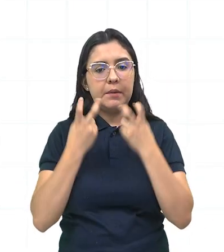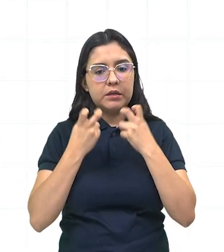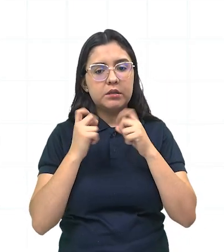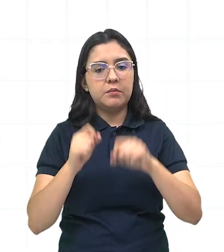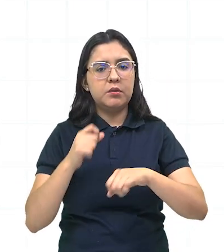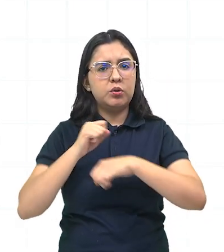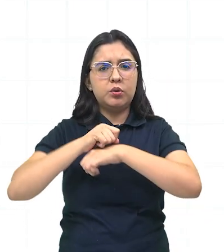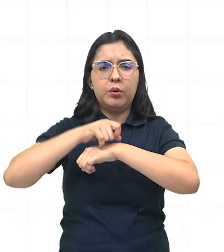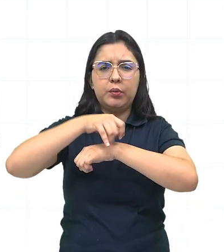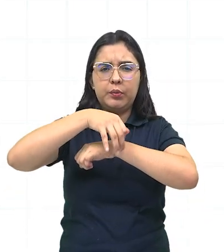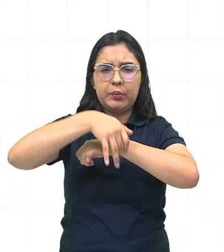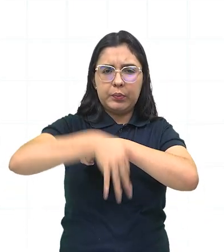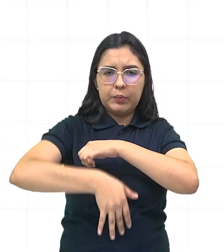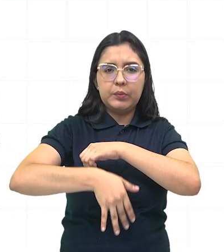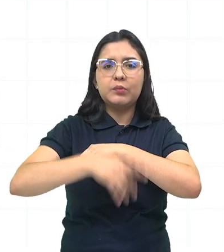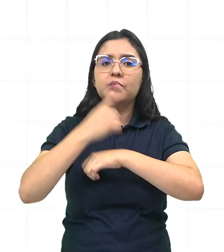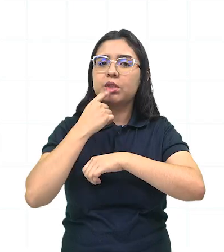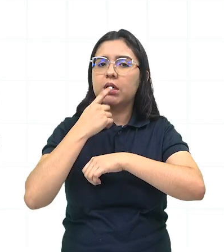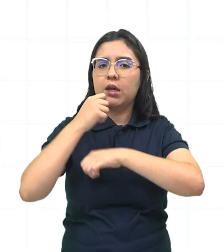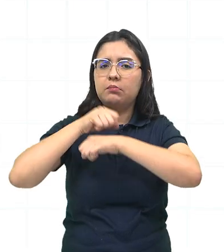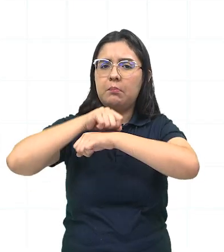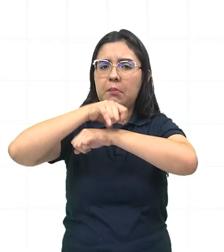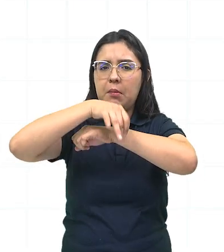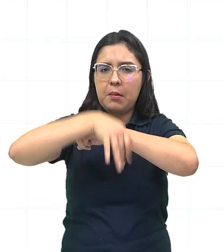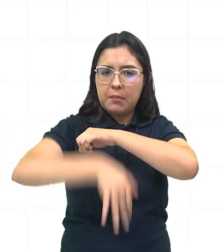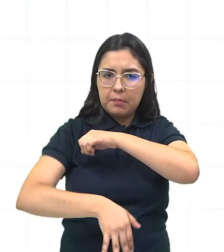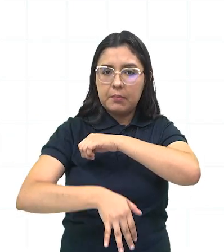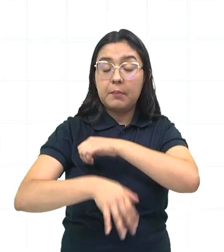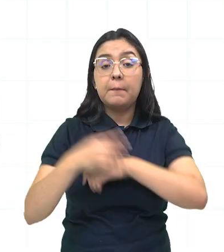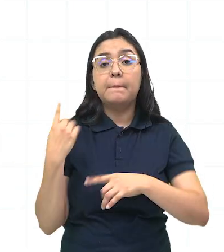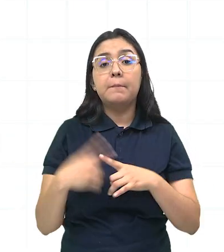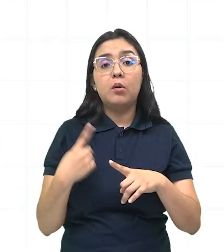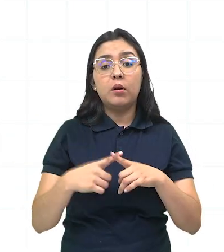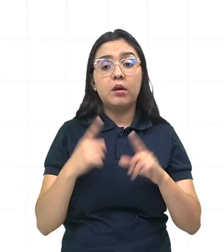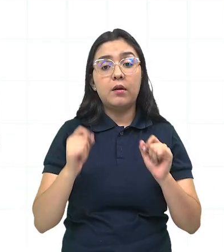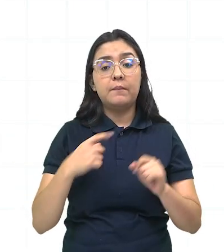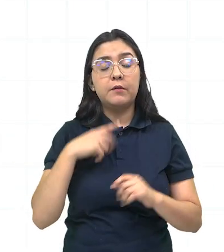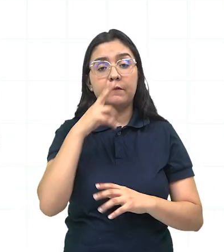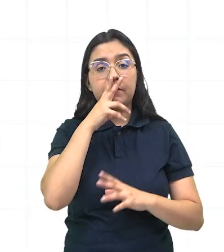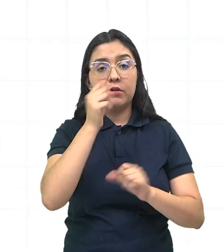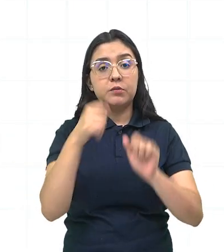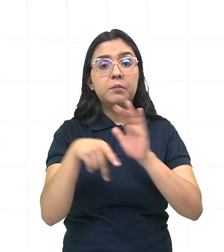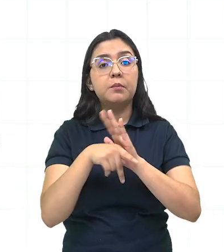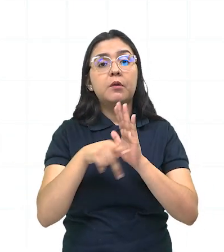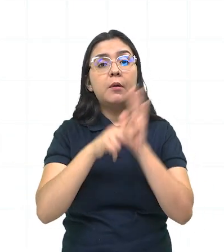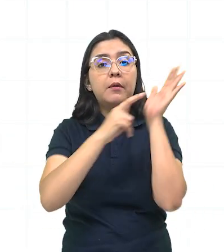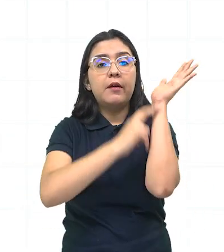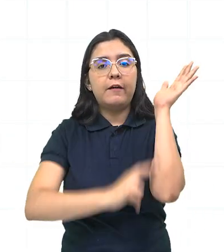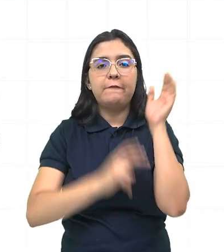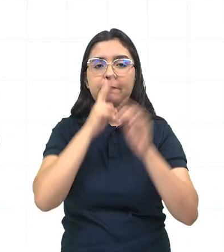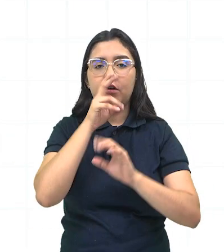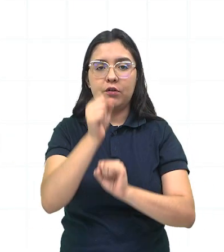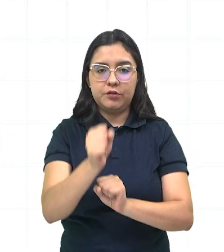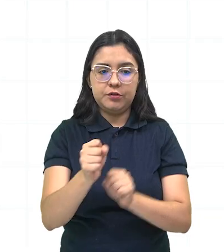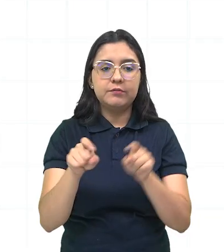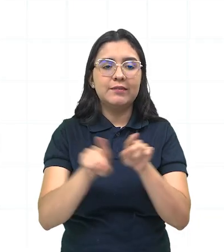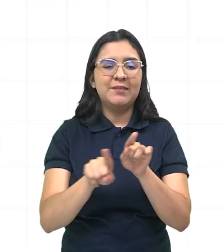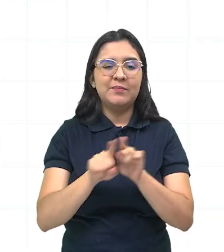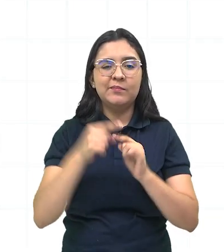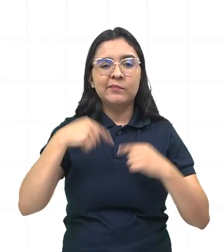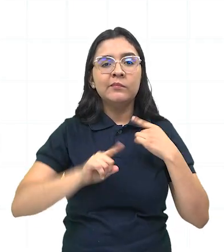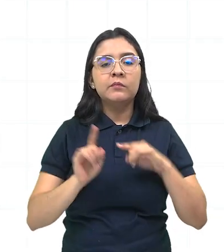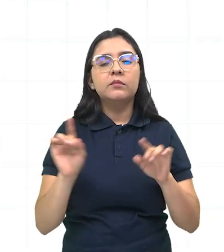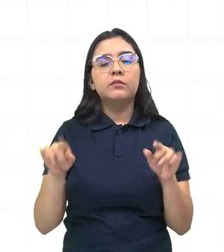praticamente jorrando um pouquinho, né? Porque o fluxo dentro da artéria é mais forte. Então,